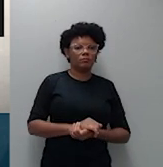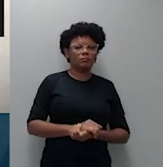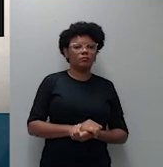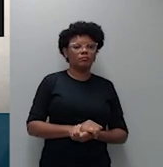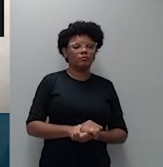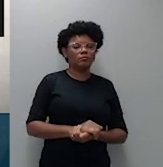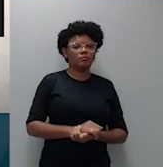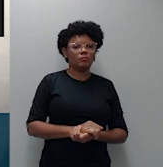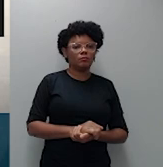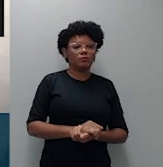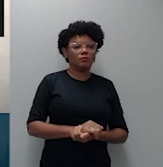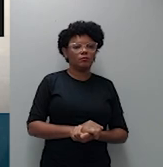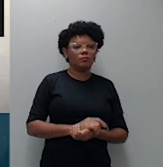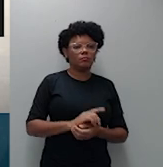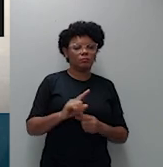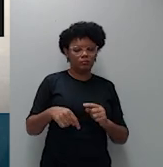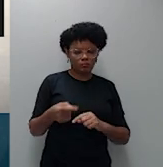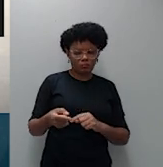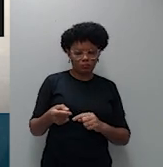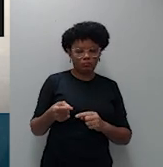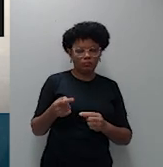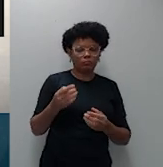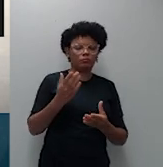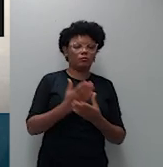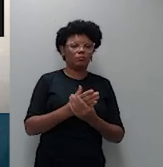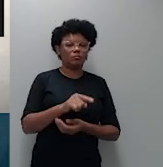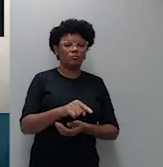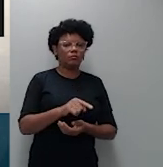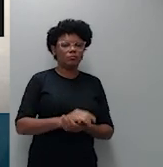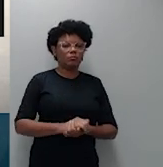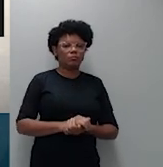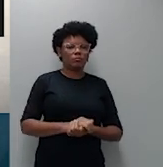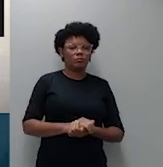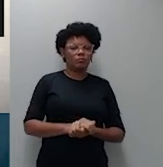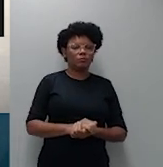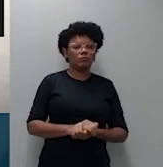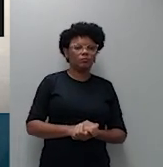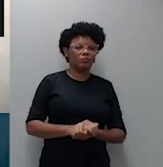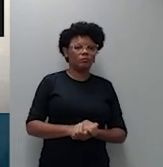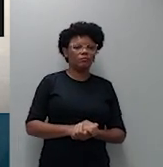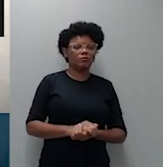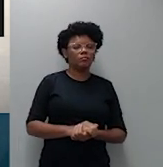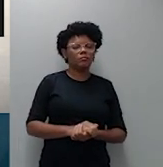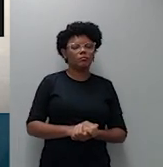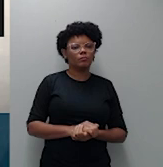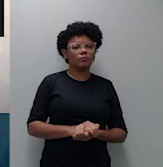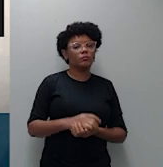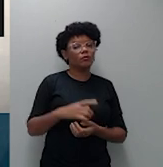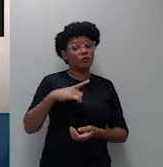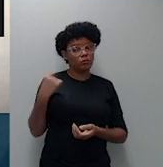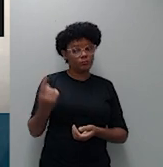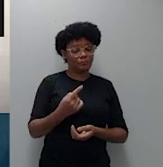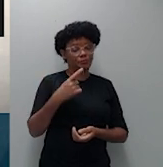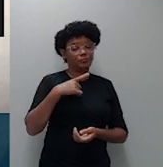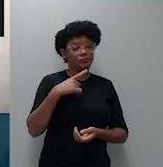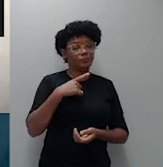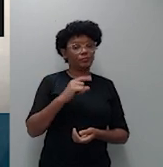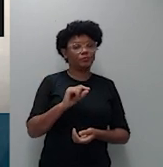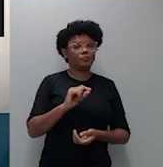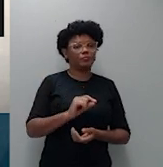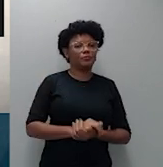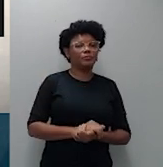o outro caso então nós que temos aqui é o